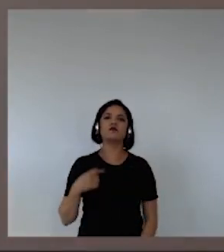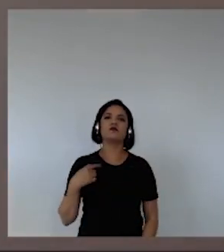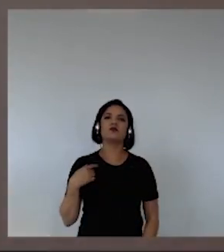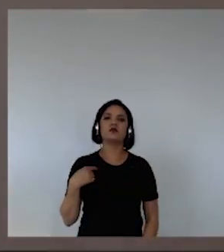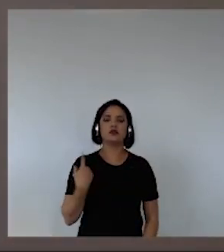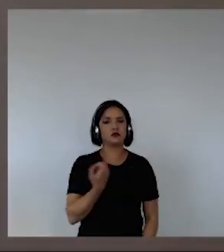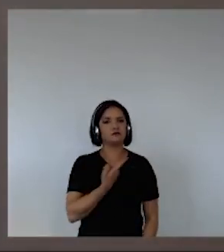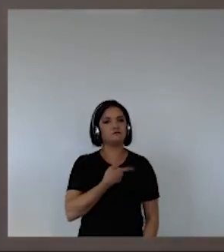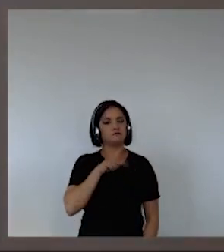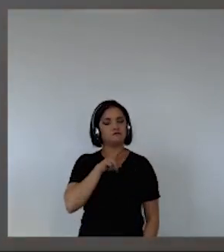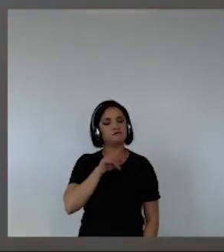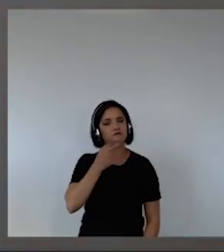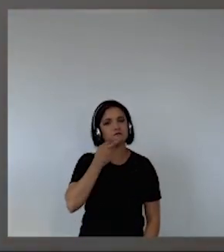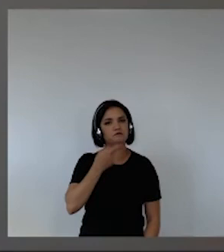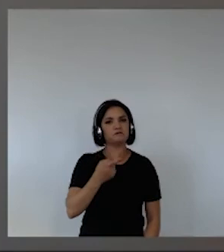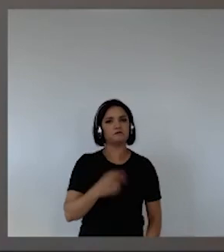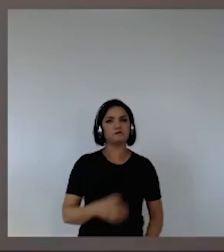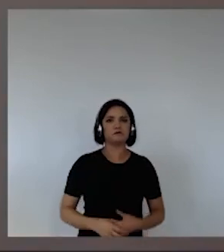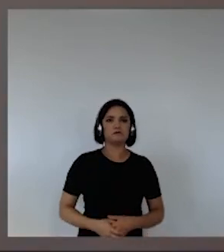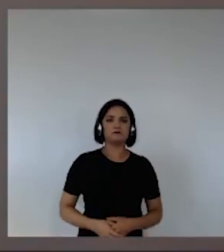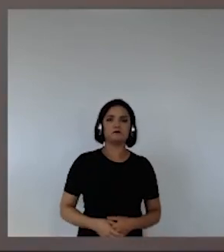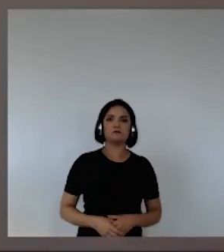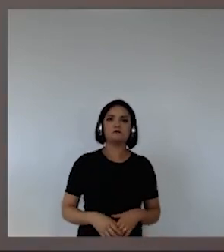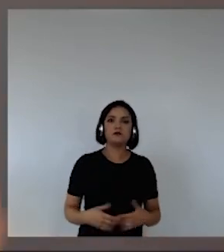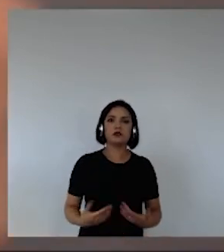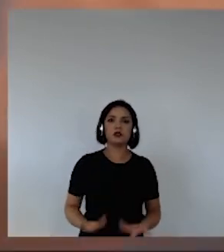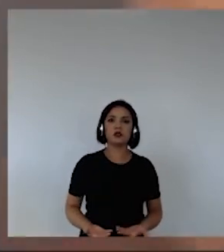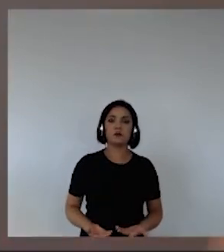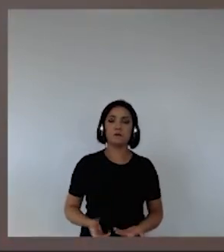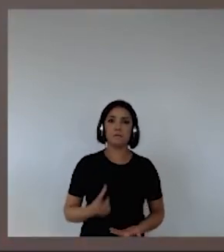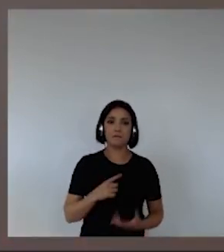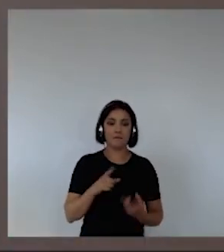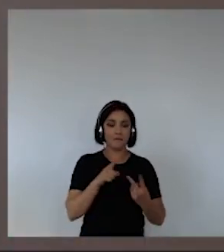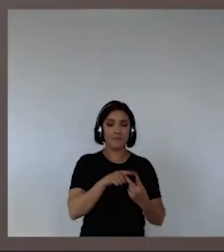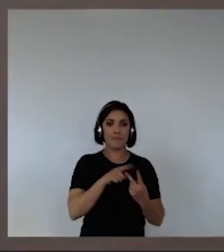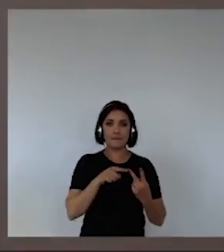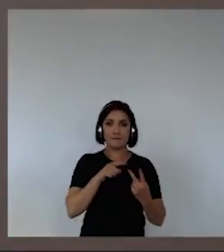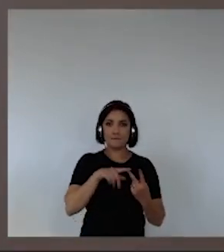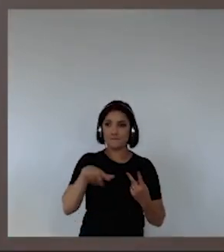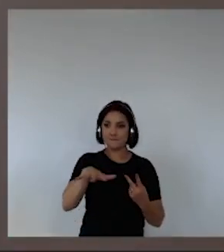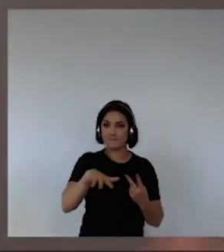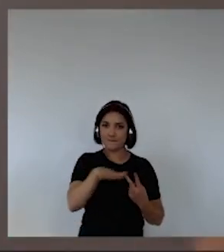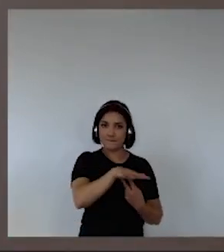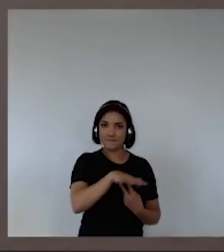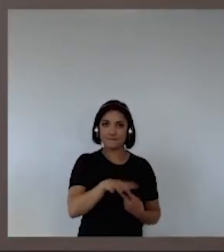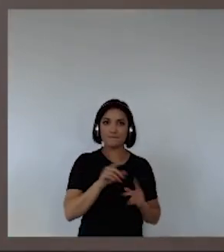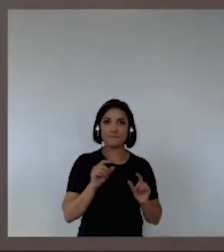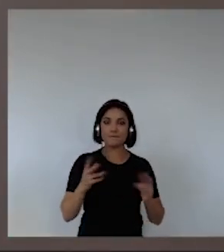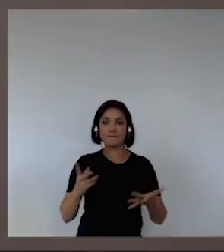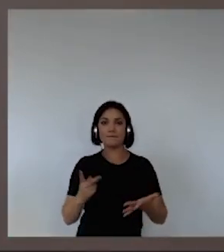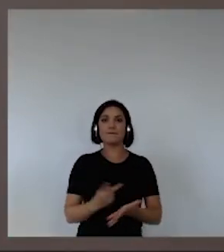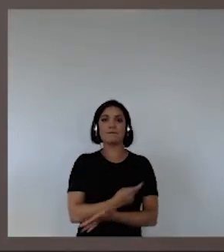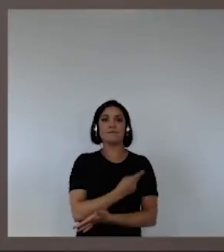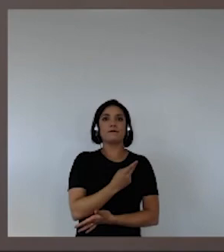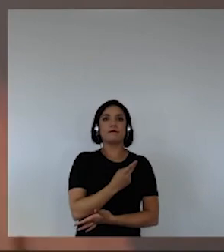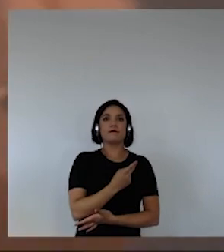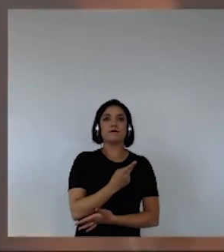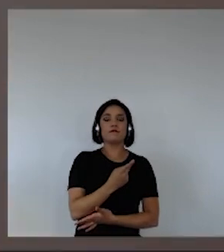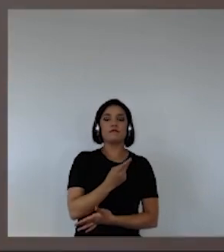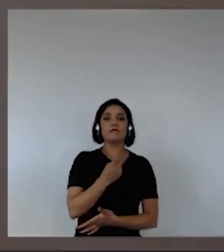nos debruçar. Então, existem 2 áreas, podemos assim dizer, em que esses reflexos irão